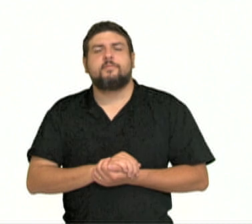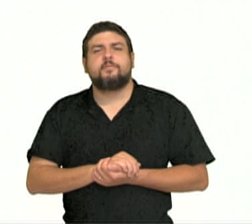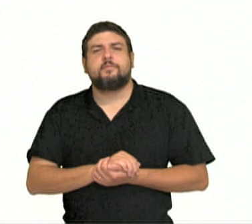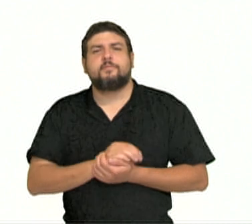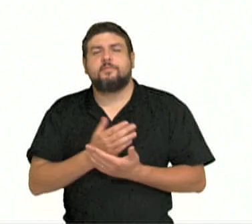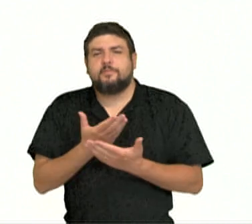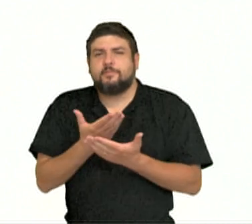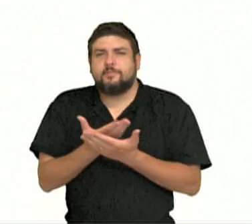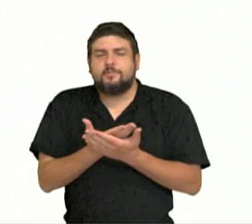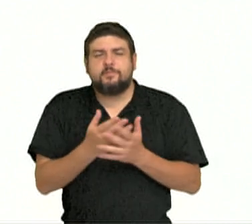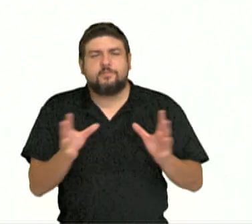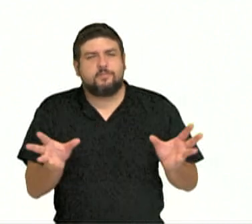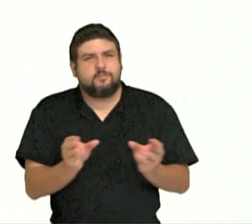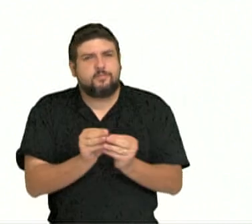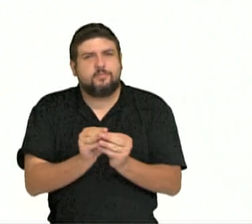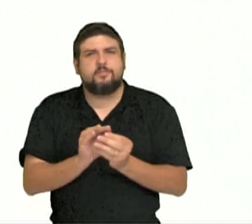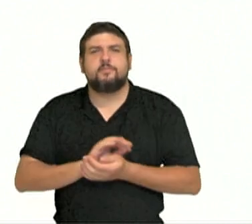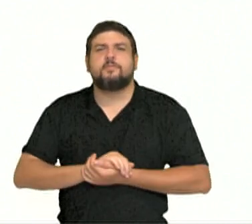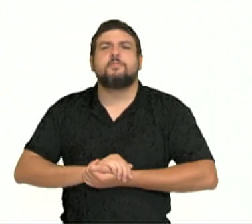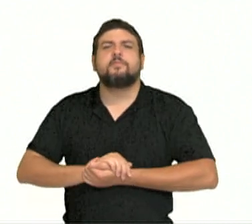Que vimos hoje em nossa classe?